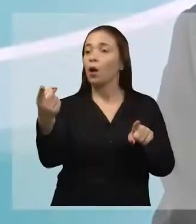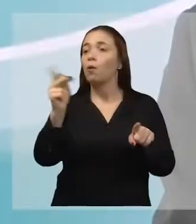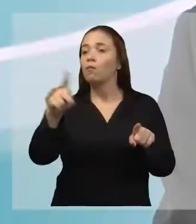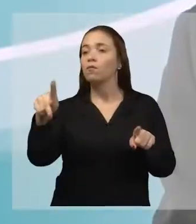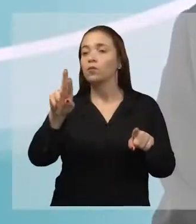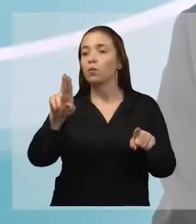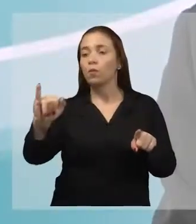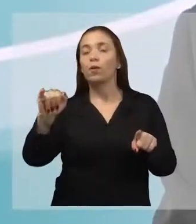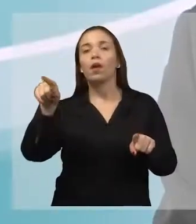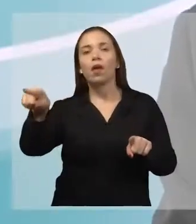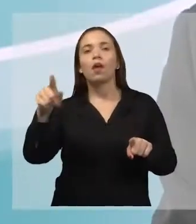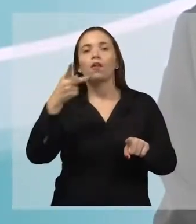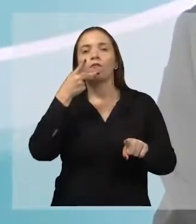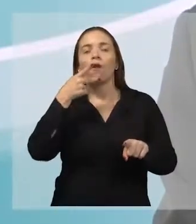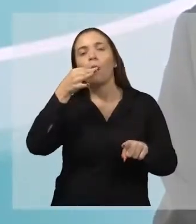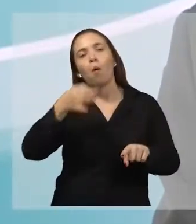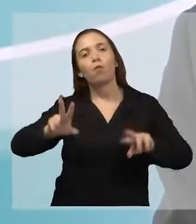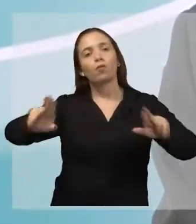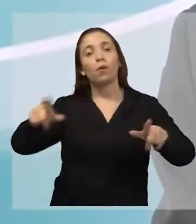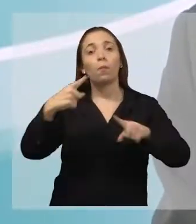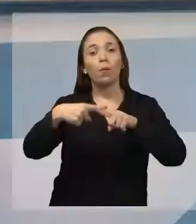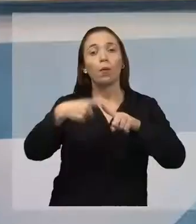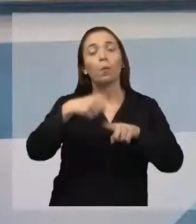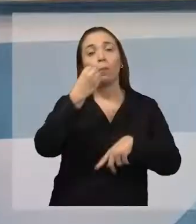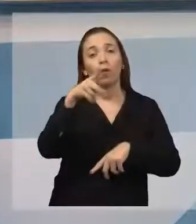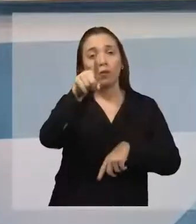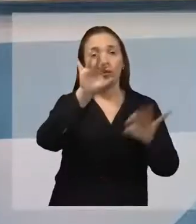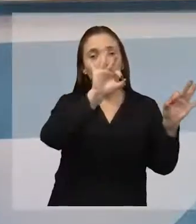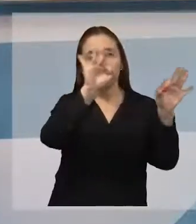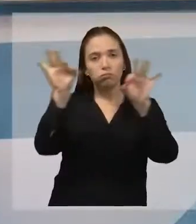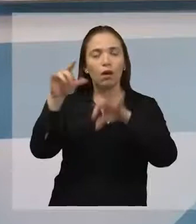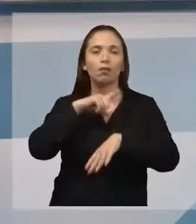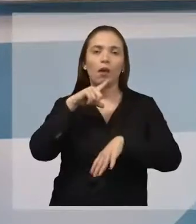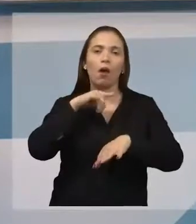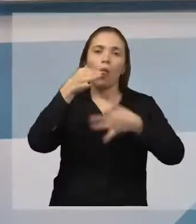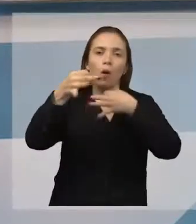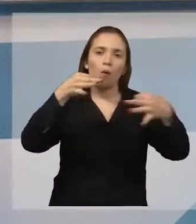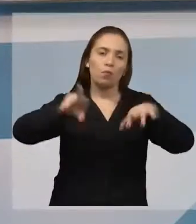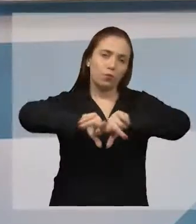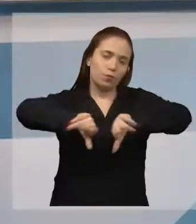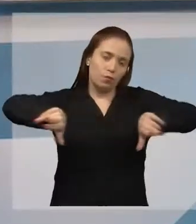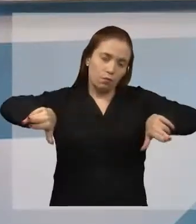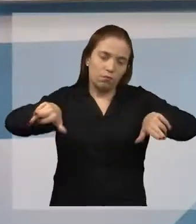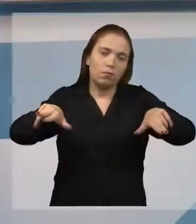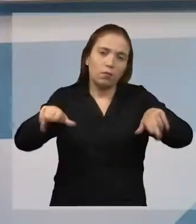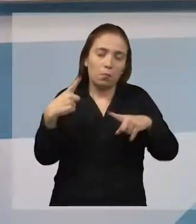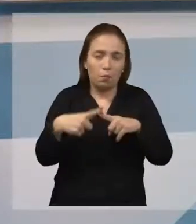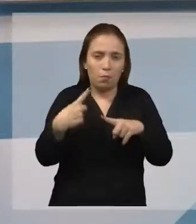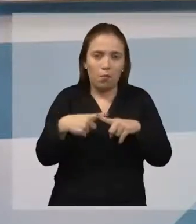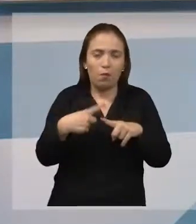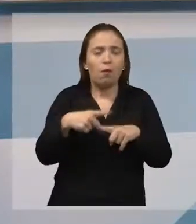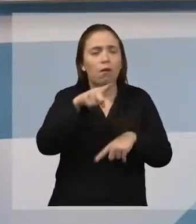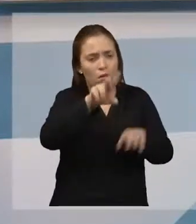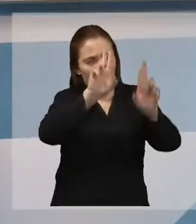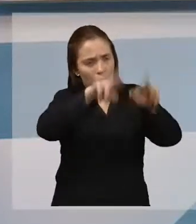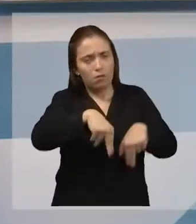a prática das emendas para os deputados, né? Que na verdade é uma certa formalização